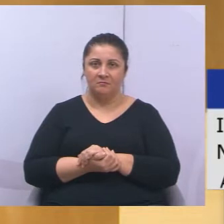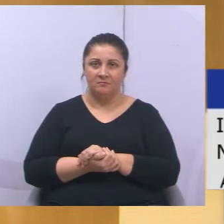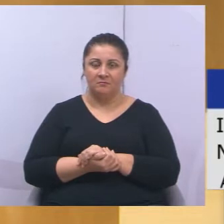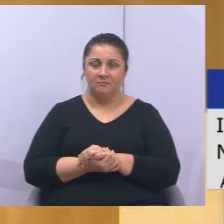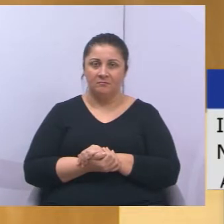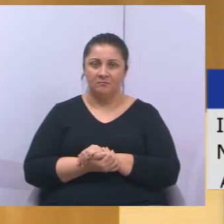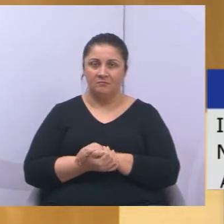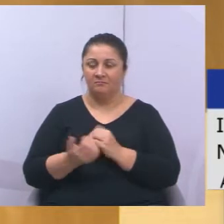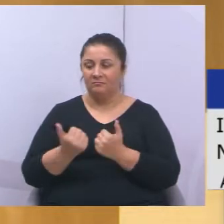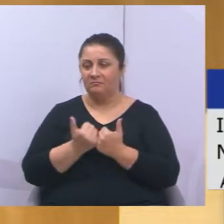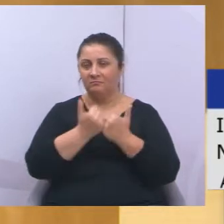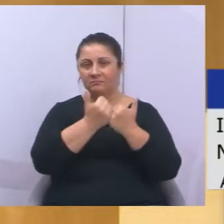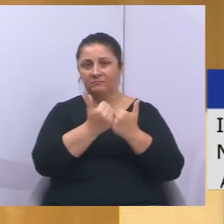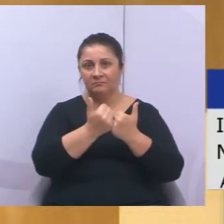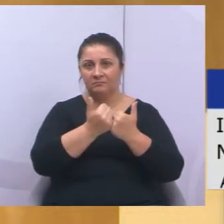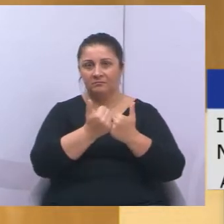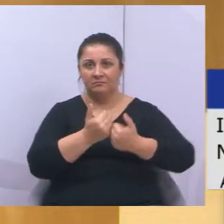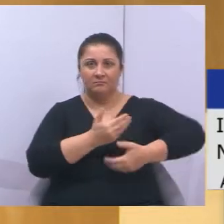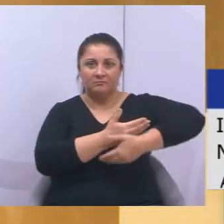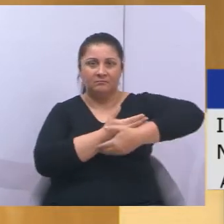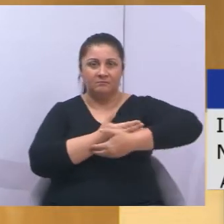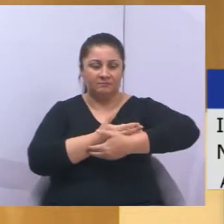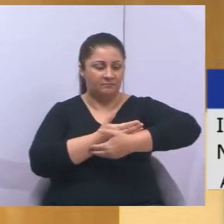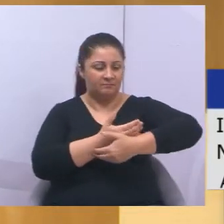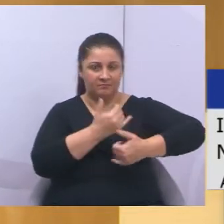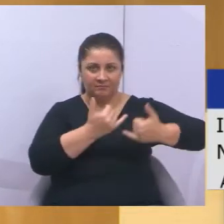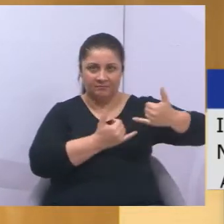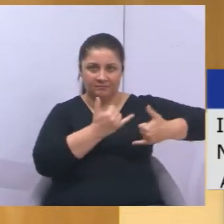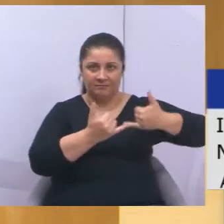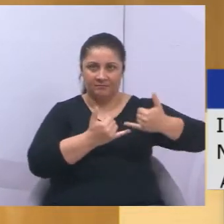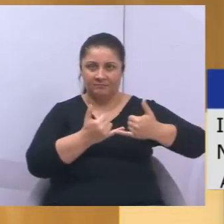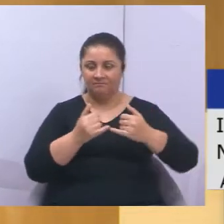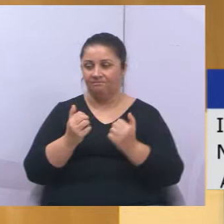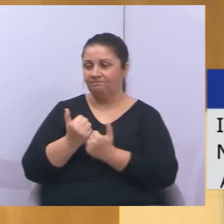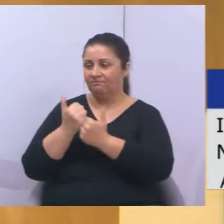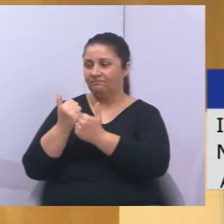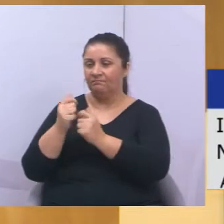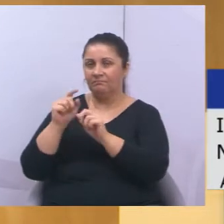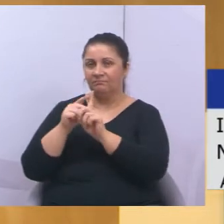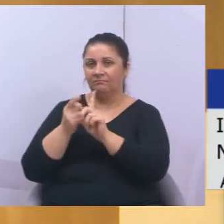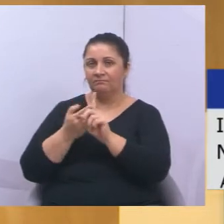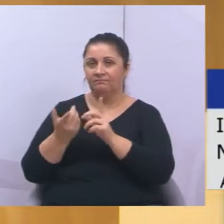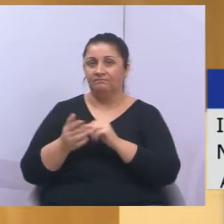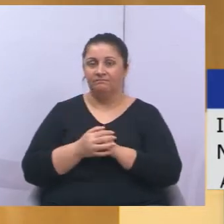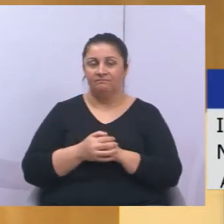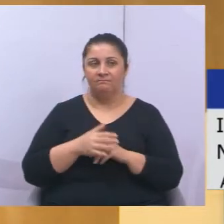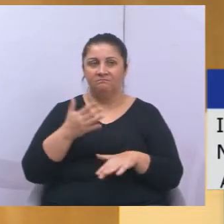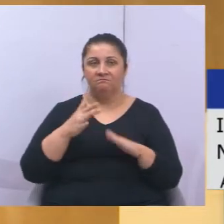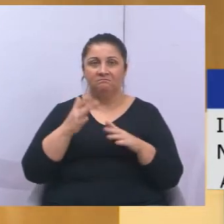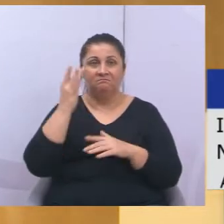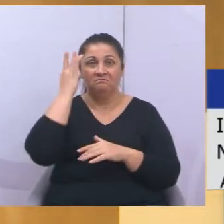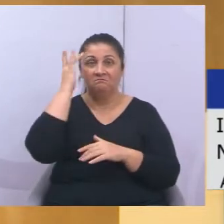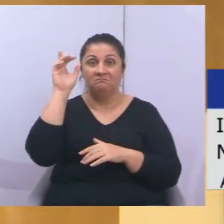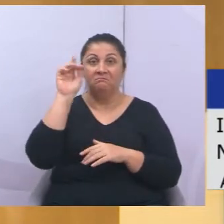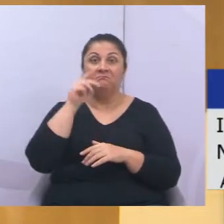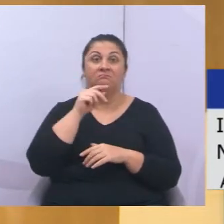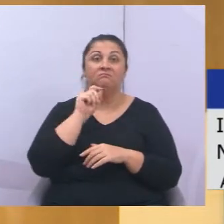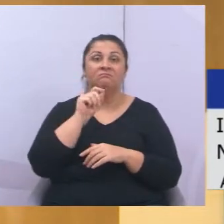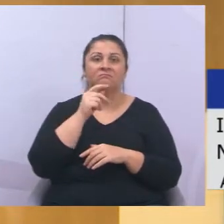a boneca por uma gravidez precoce. E às vezes não sabe nem quem é o